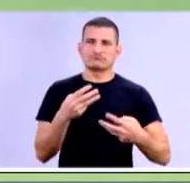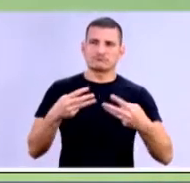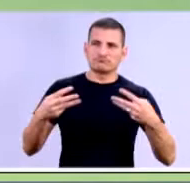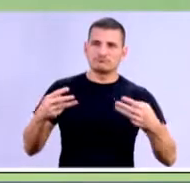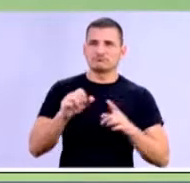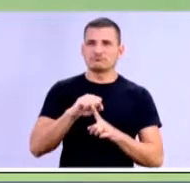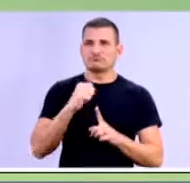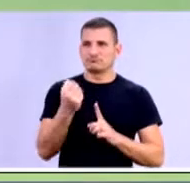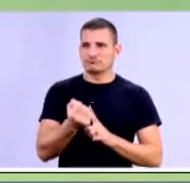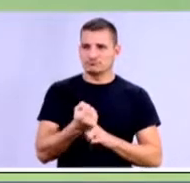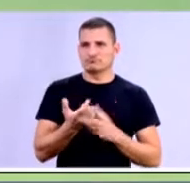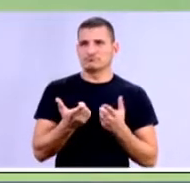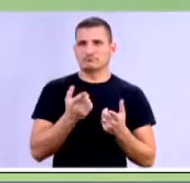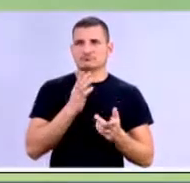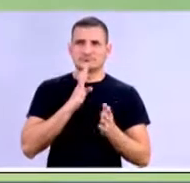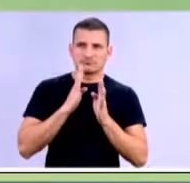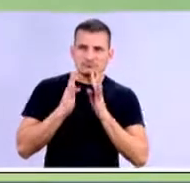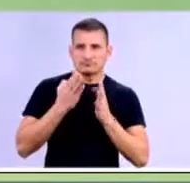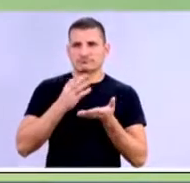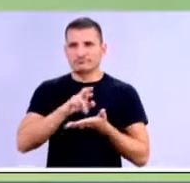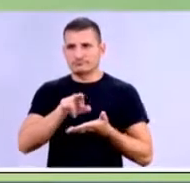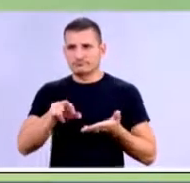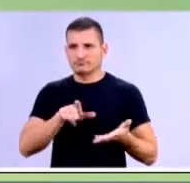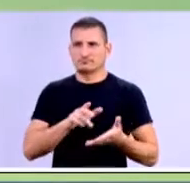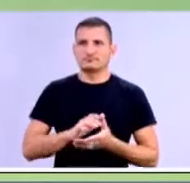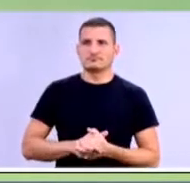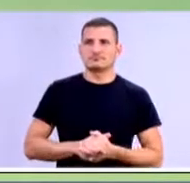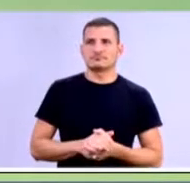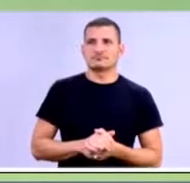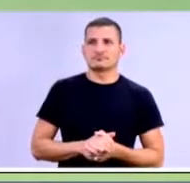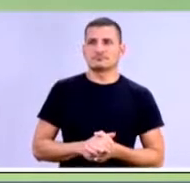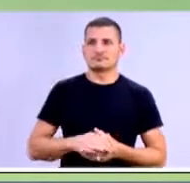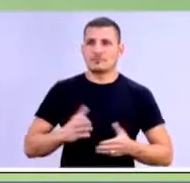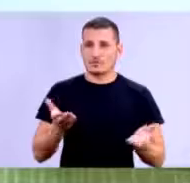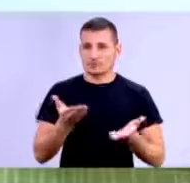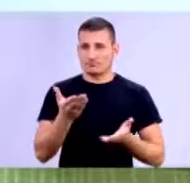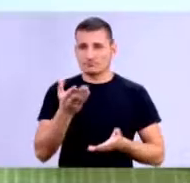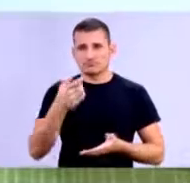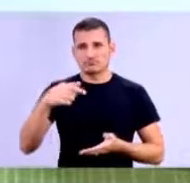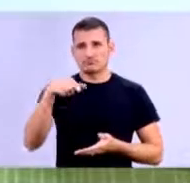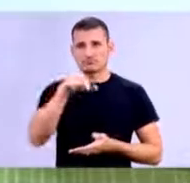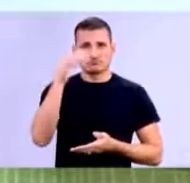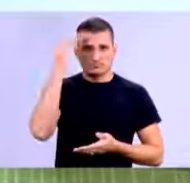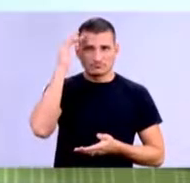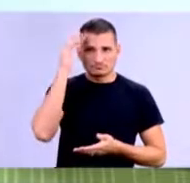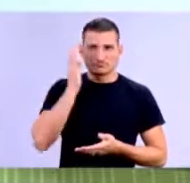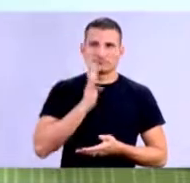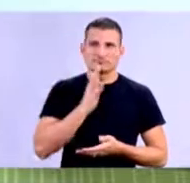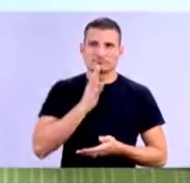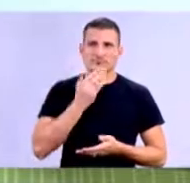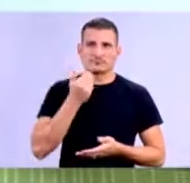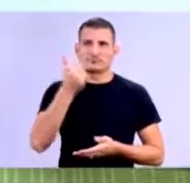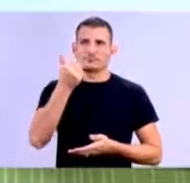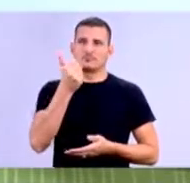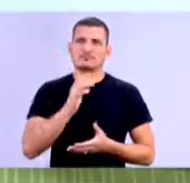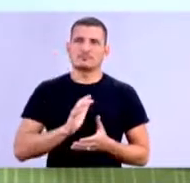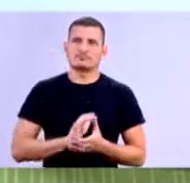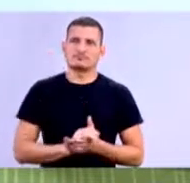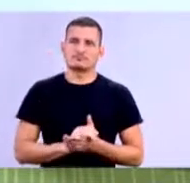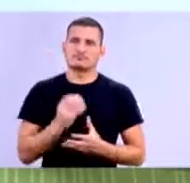aplicar a netiqueta. Observe que hoje você vai entender, compreender melhor a respeito